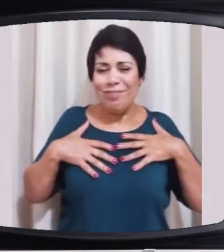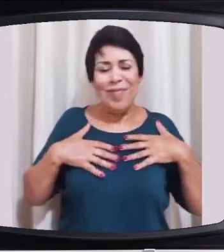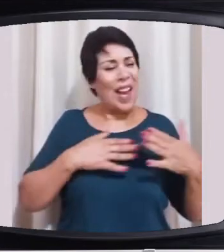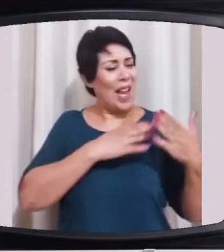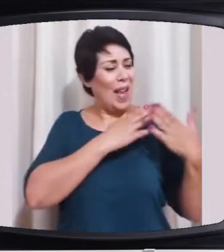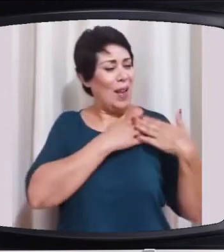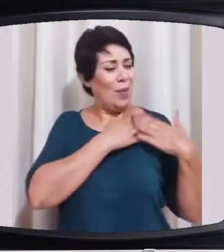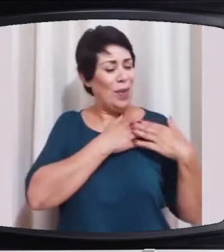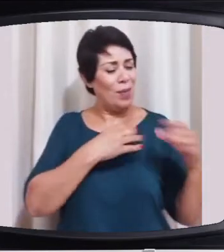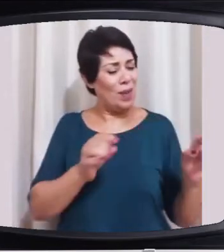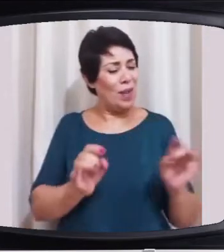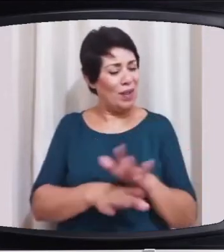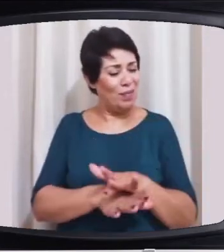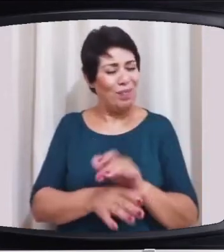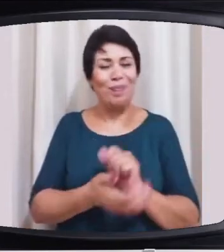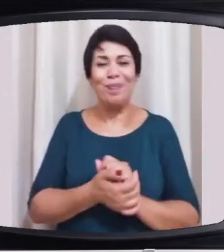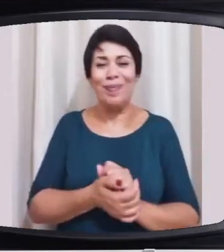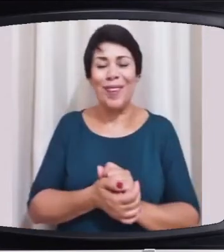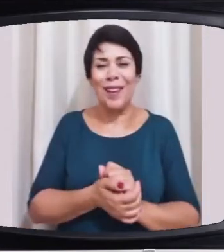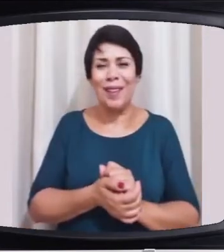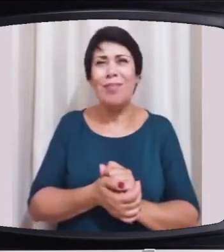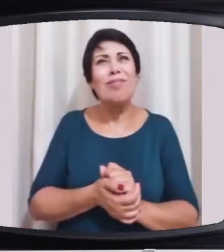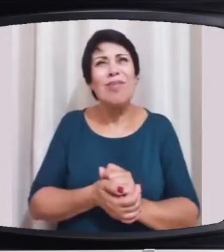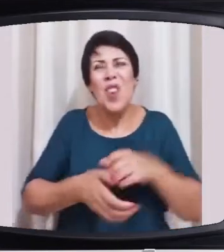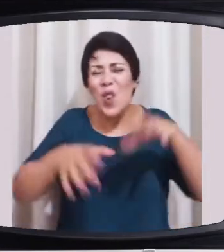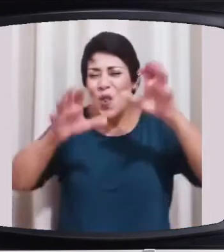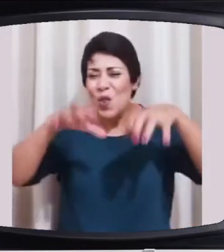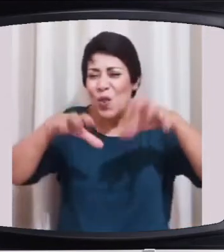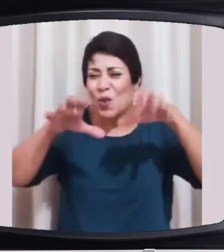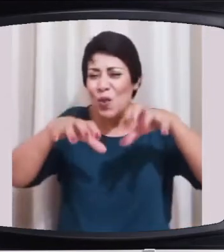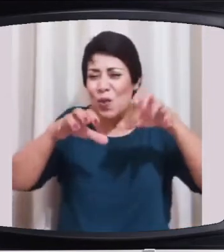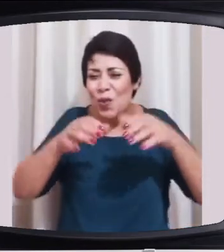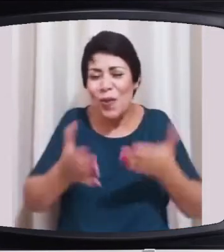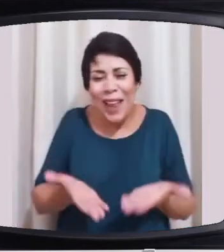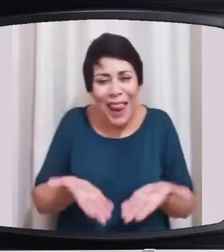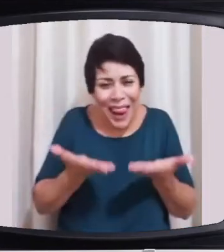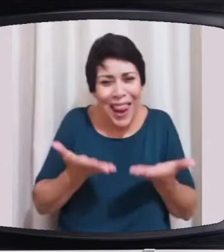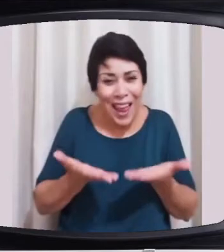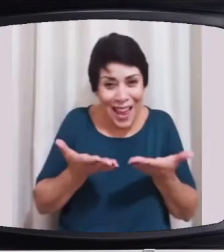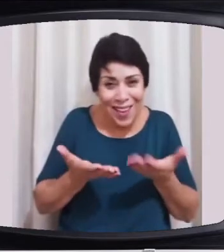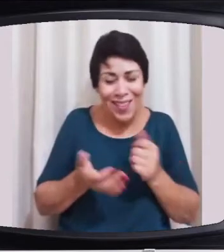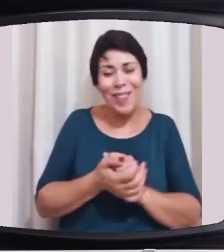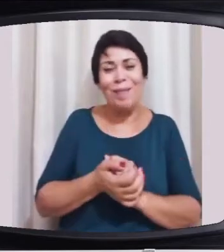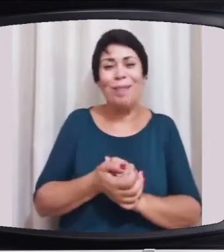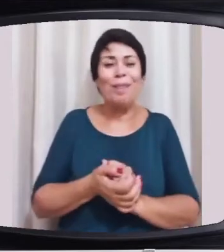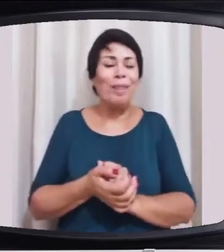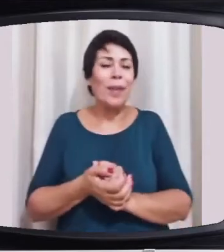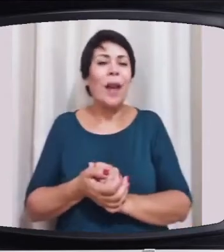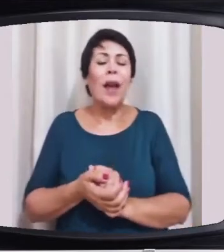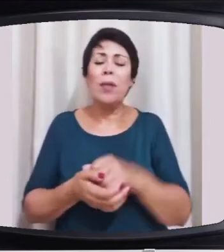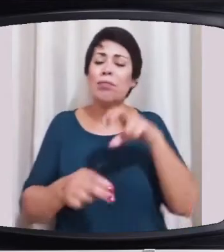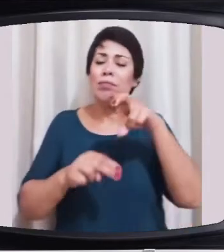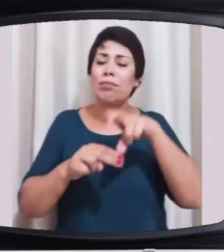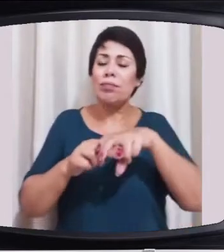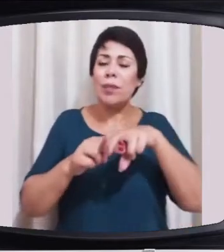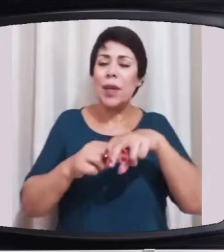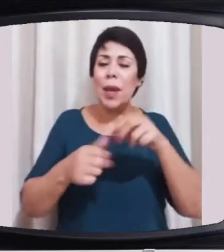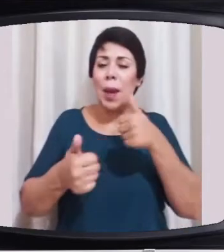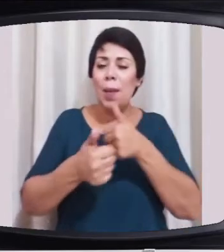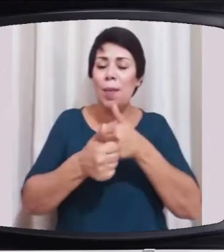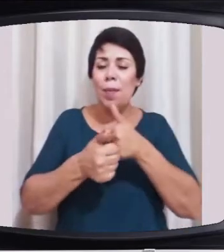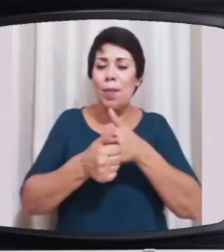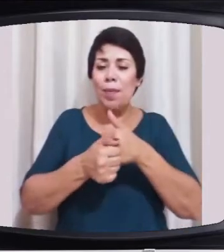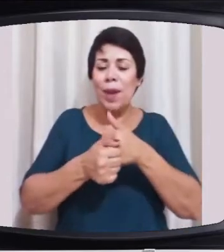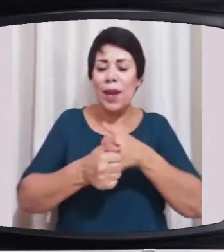cumprido. E aí aquela garoa chovendo, sim, estava chovendo, mas uma chuva fraca. Eu sentei próximo à janela da minha varanda